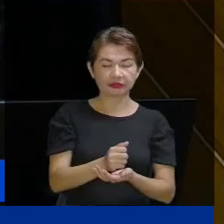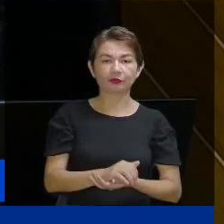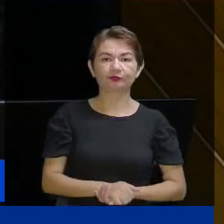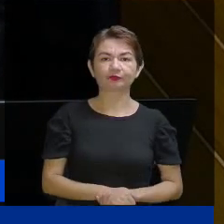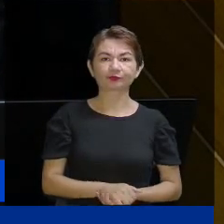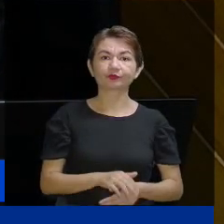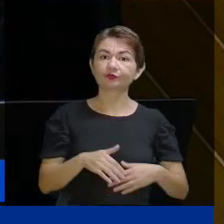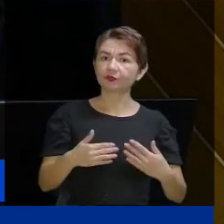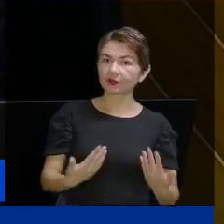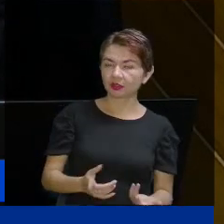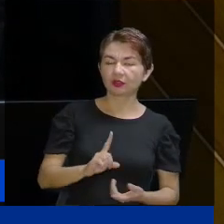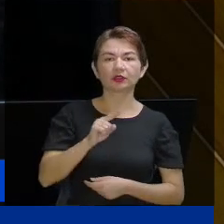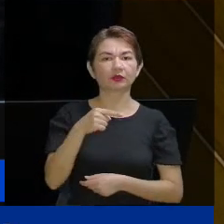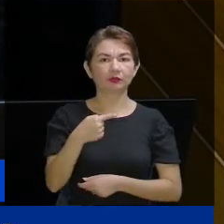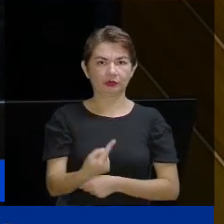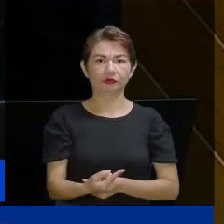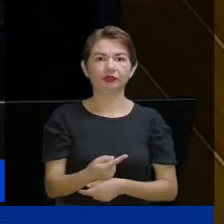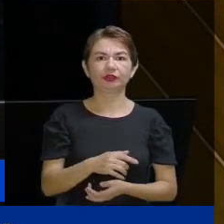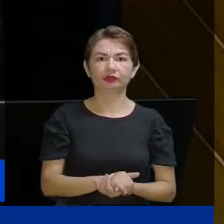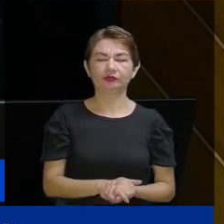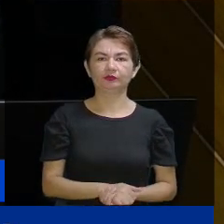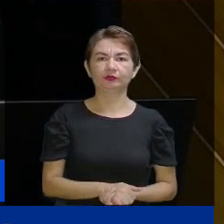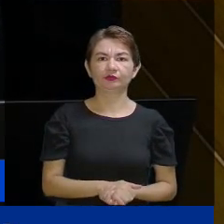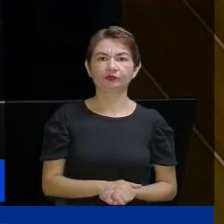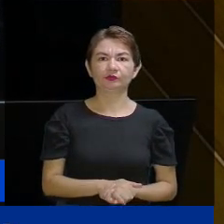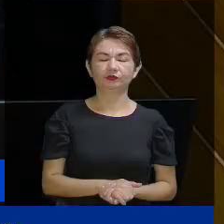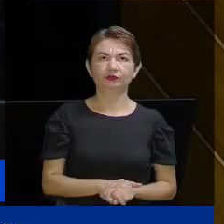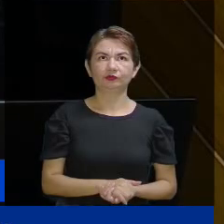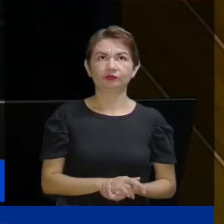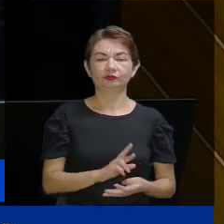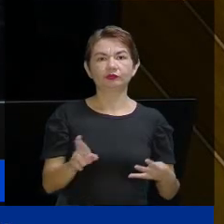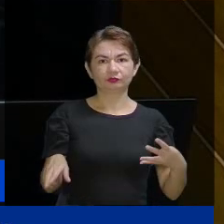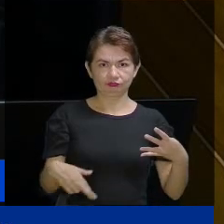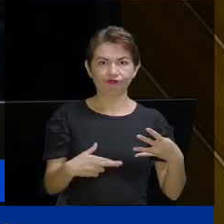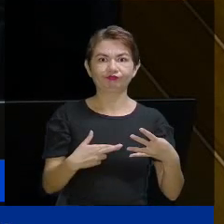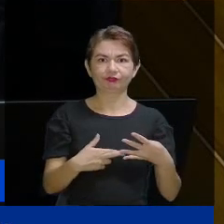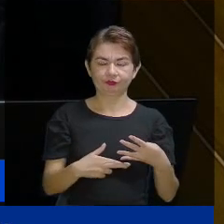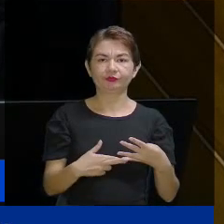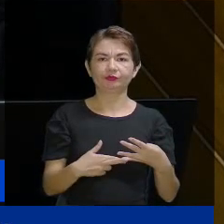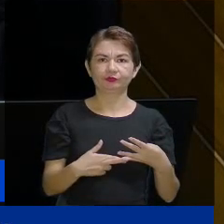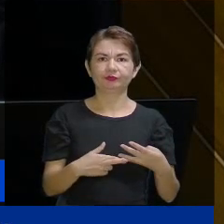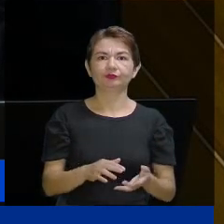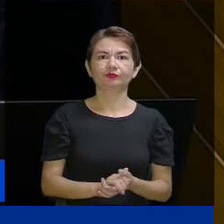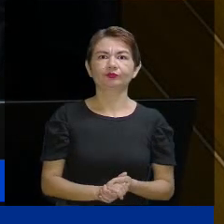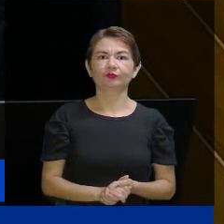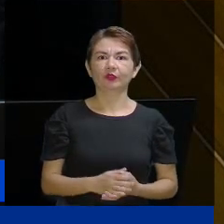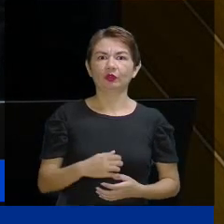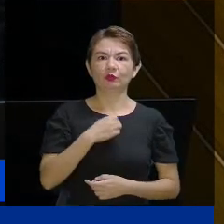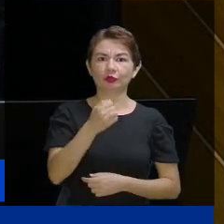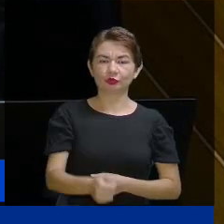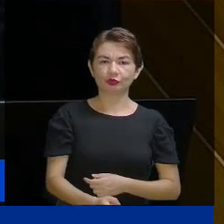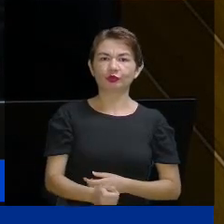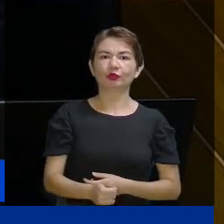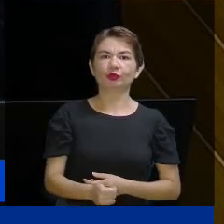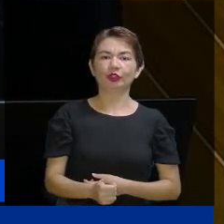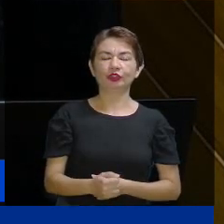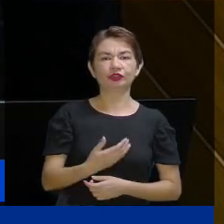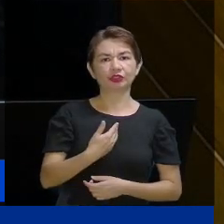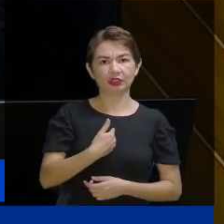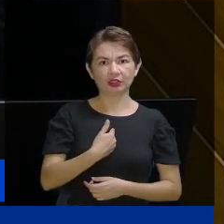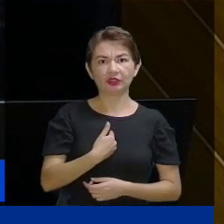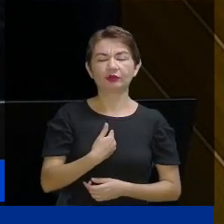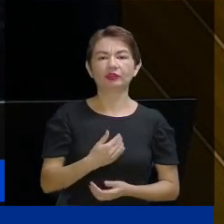decisão. Dessa decisão foi ajuizada agravo regimental. Como magistrado titular, que fui